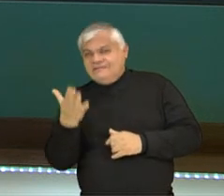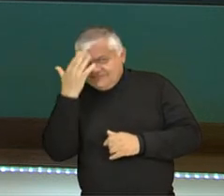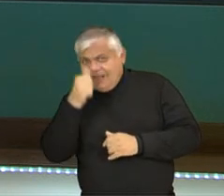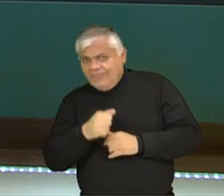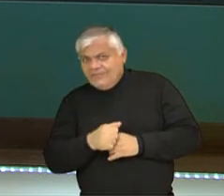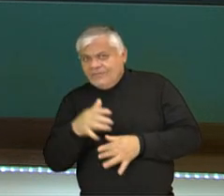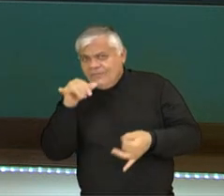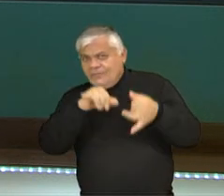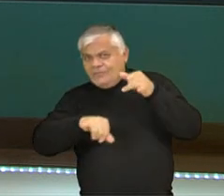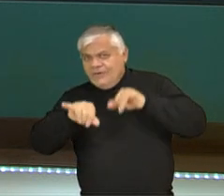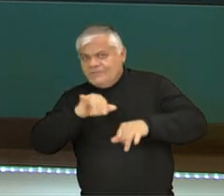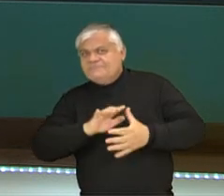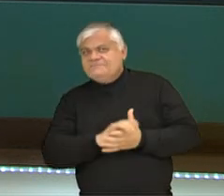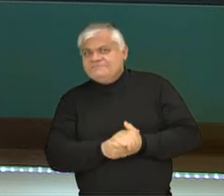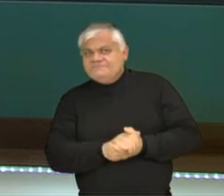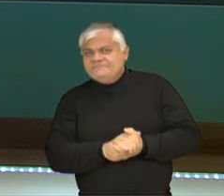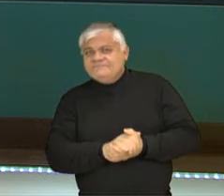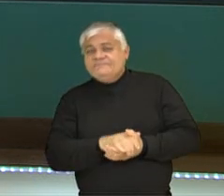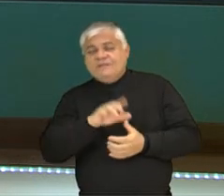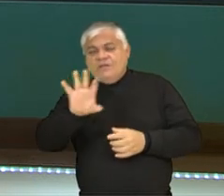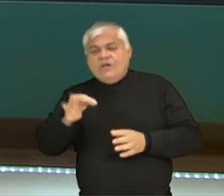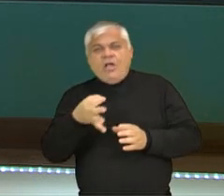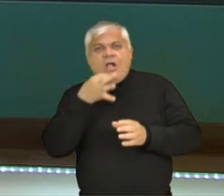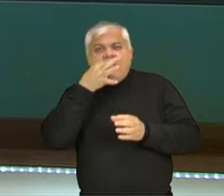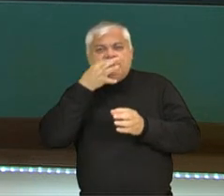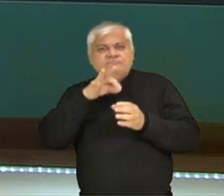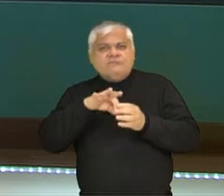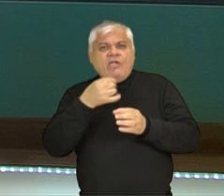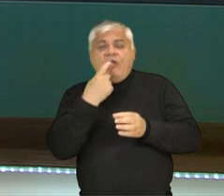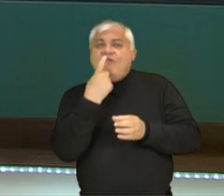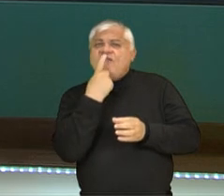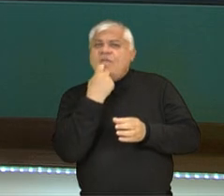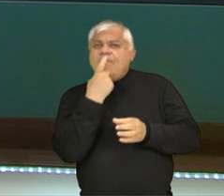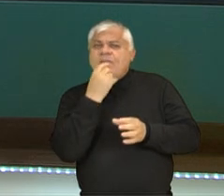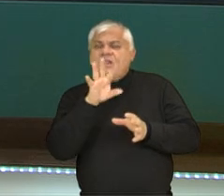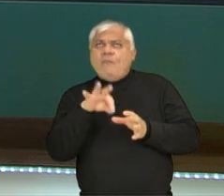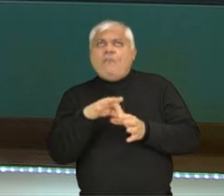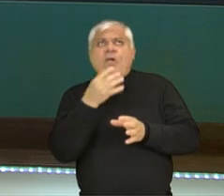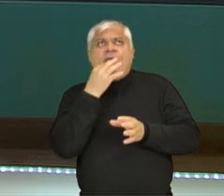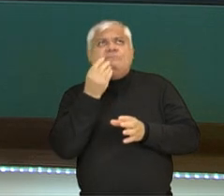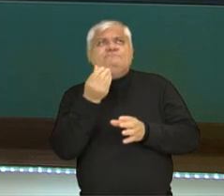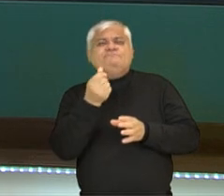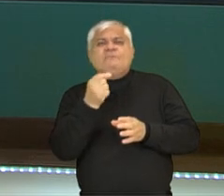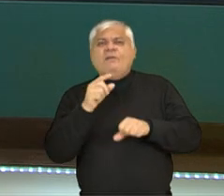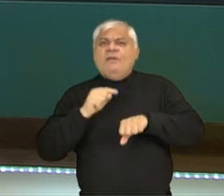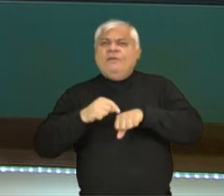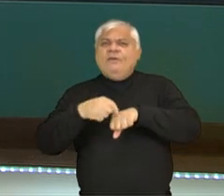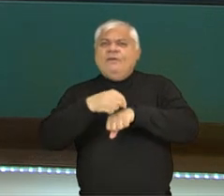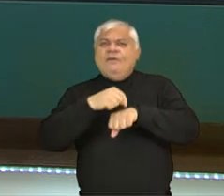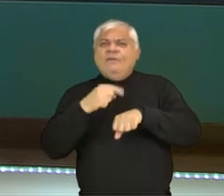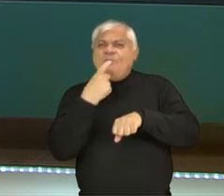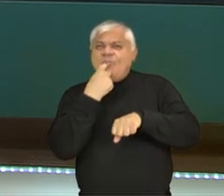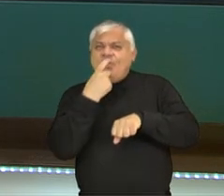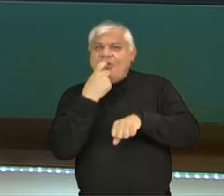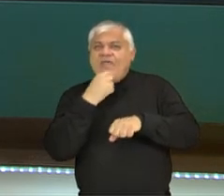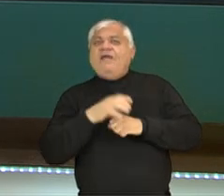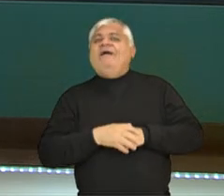saborzinho artificial ali? Eu como uma balinha dessa vermelhinha, professor, parece que eu estou comendo um morango.